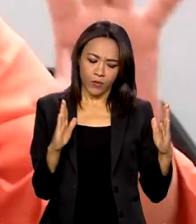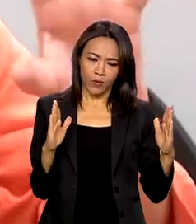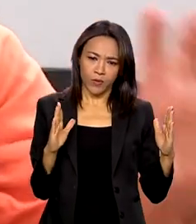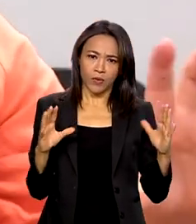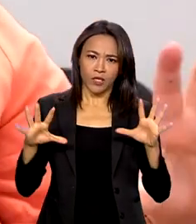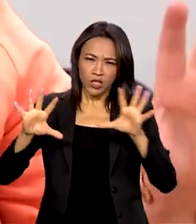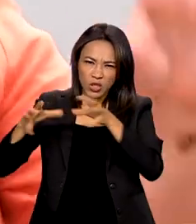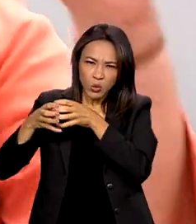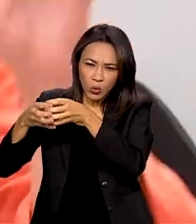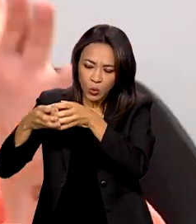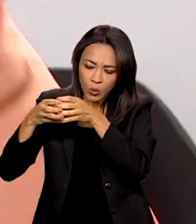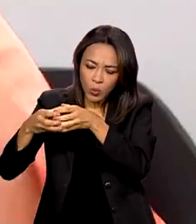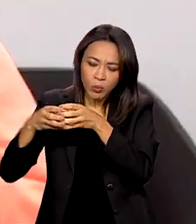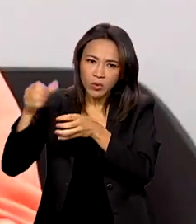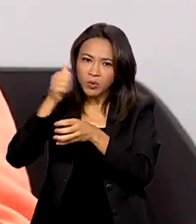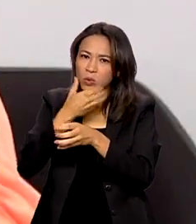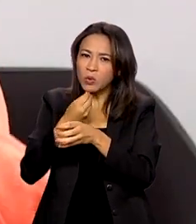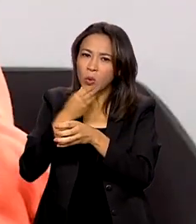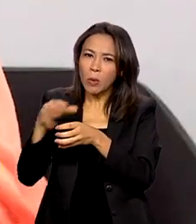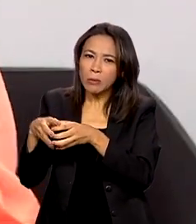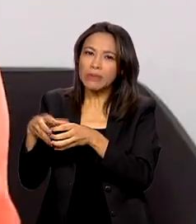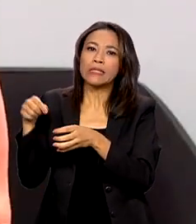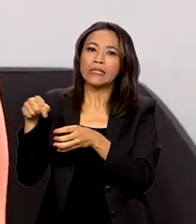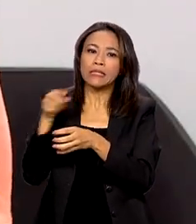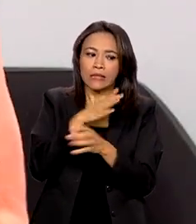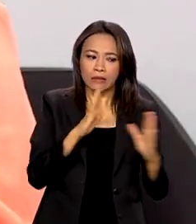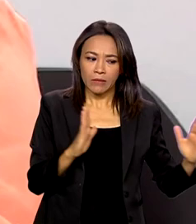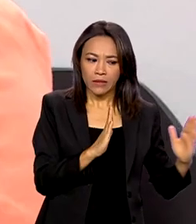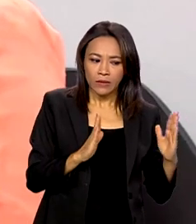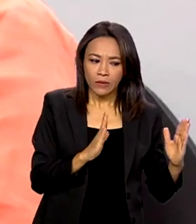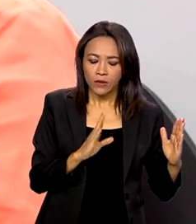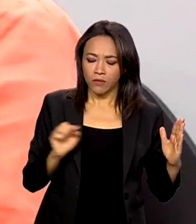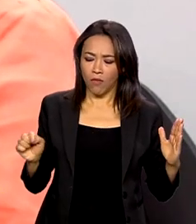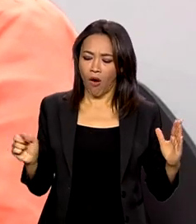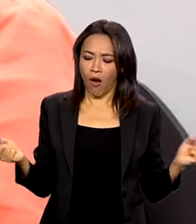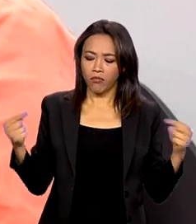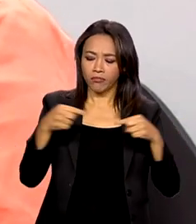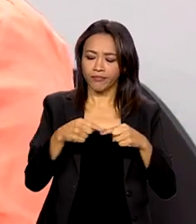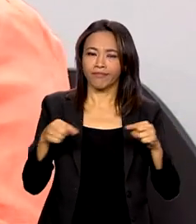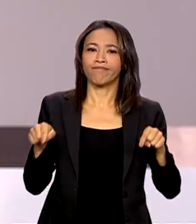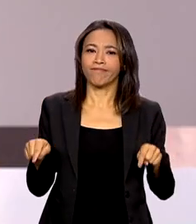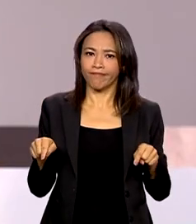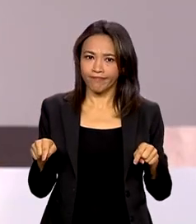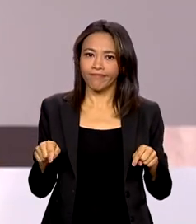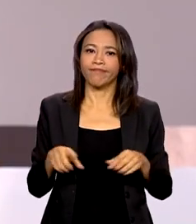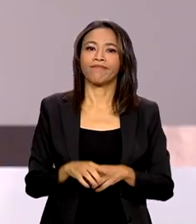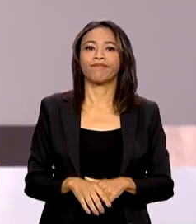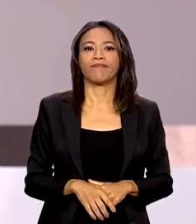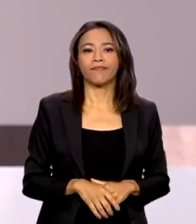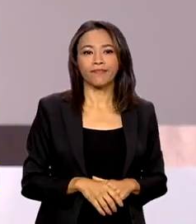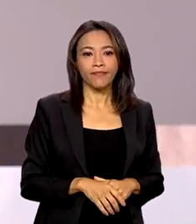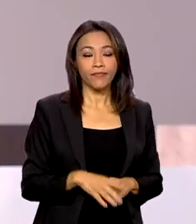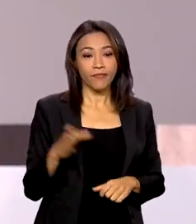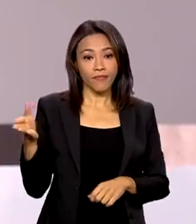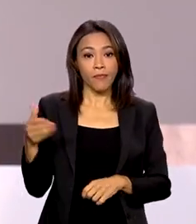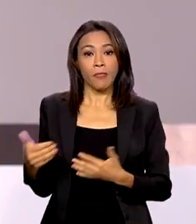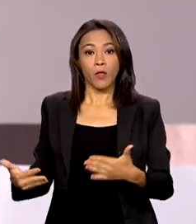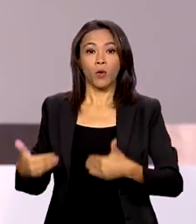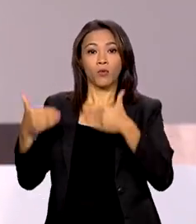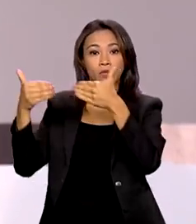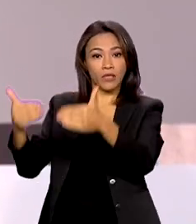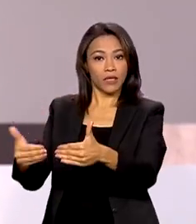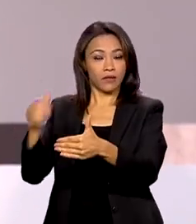grupos masculinistas, nós vamos descobrir que efetivamente uma coisa está vinculada à outra. Segundo o Ministério